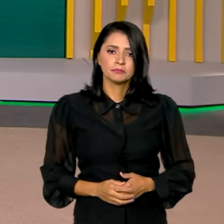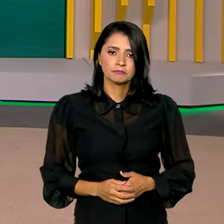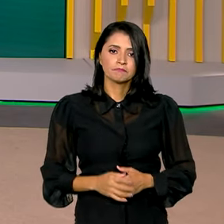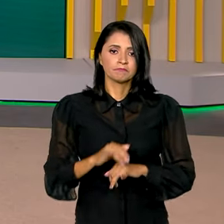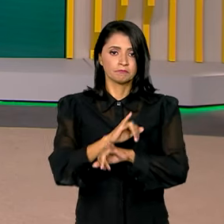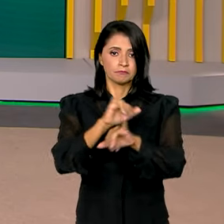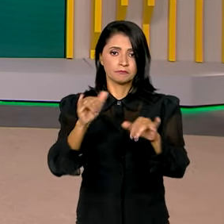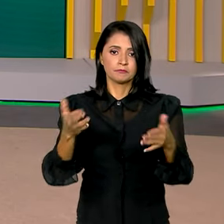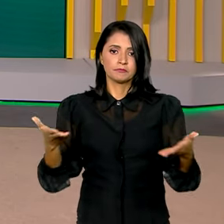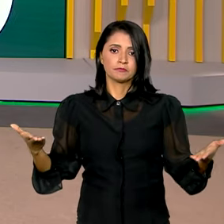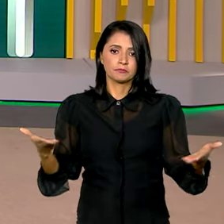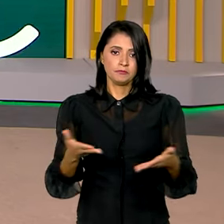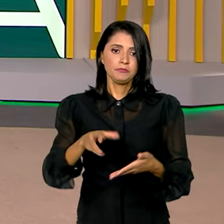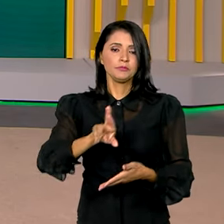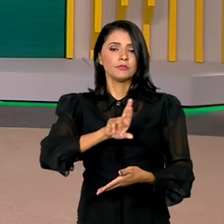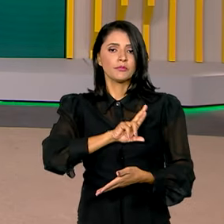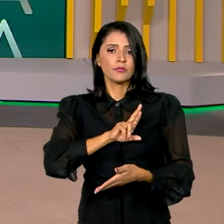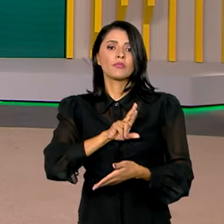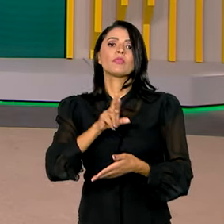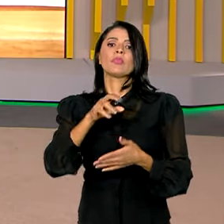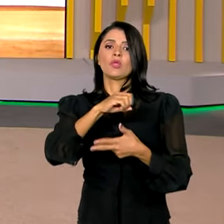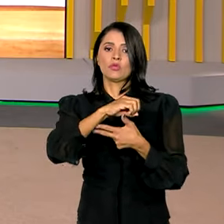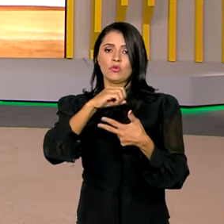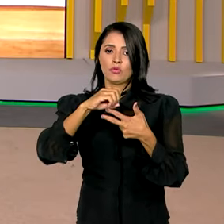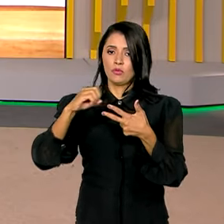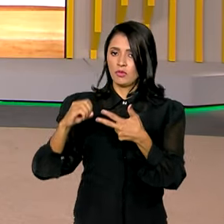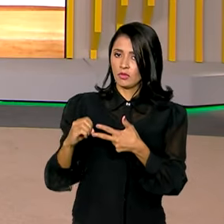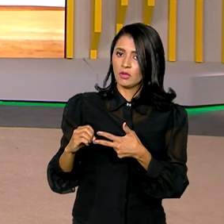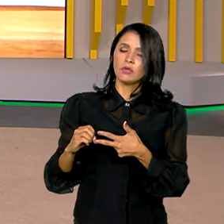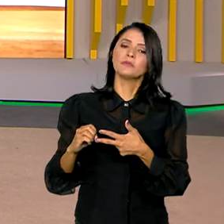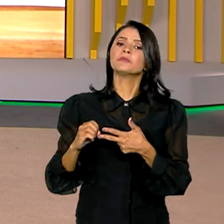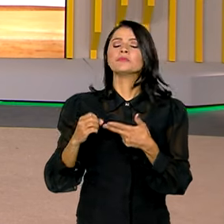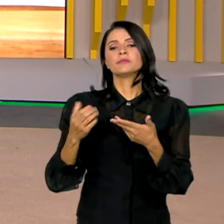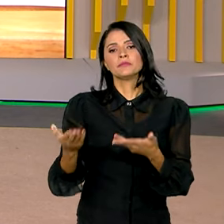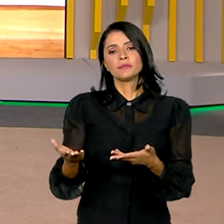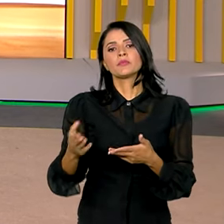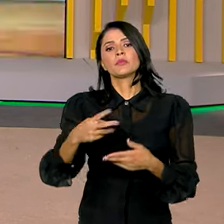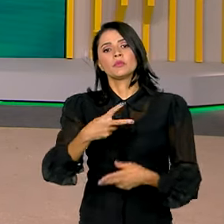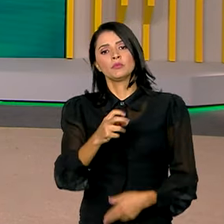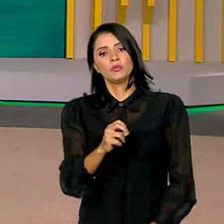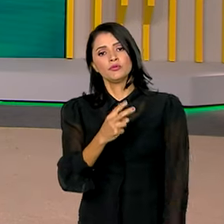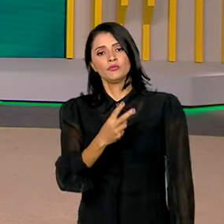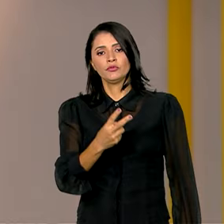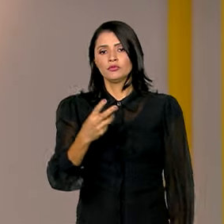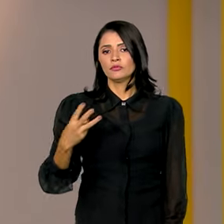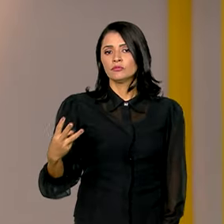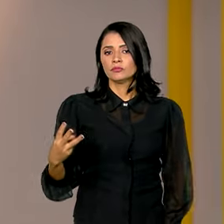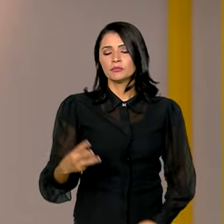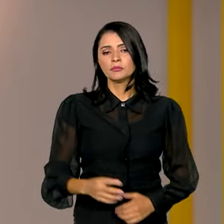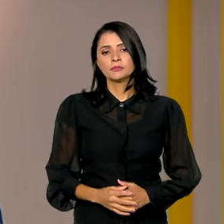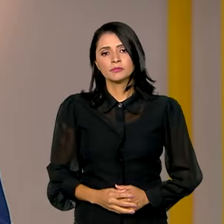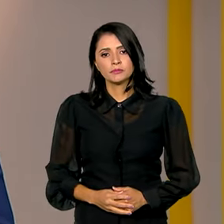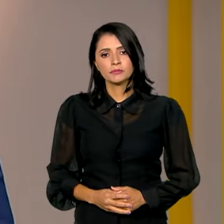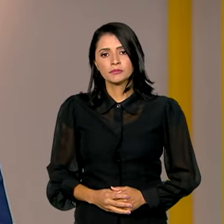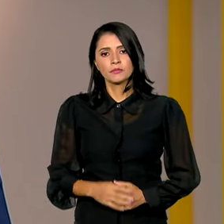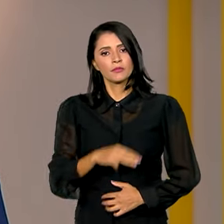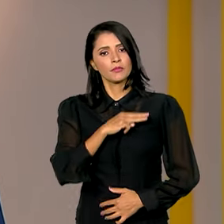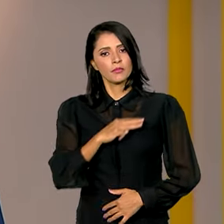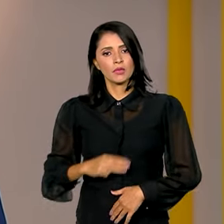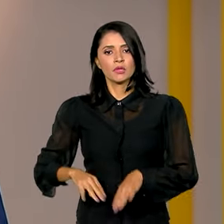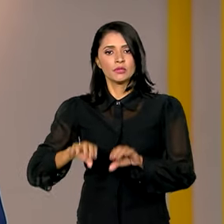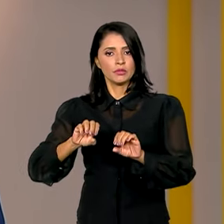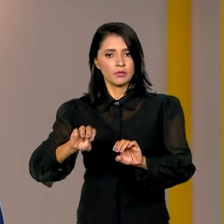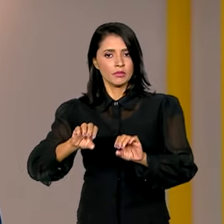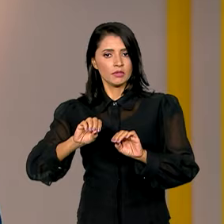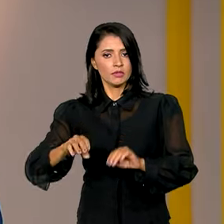Foram divulgados hoje os resultados do Exame Nacional do Ensino Médio, o Enem 2023. O ministro da